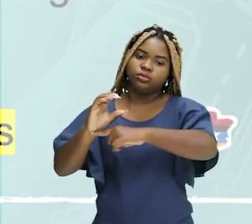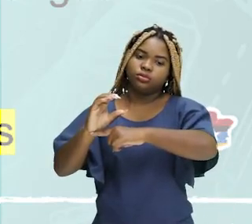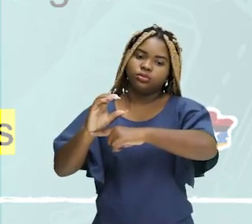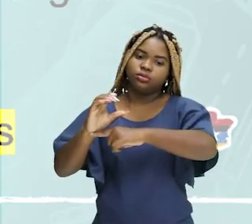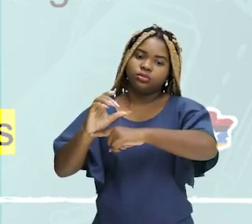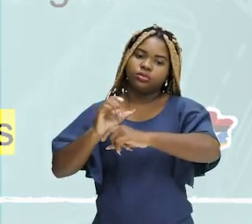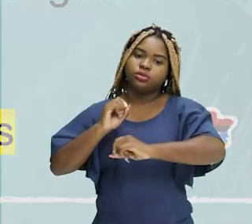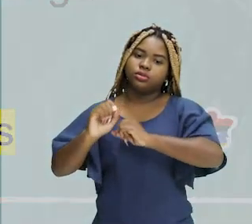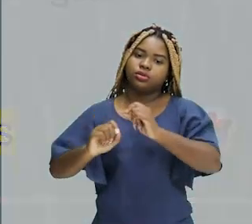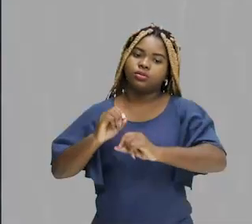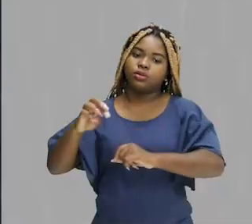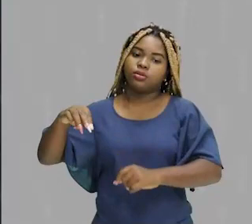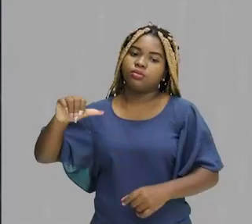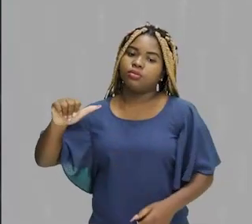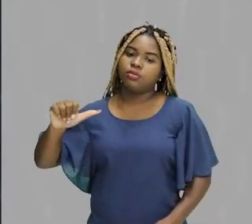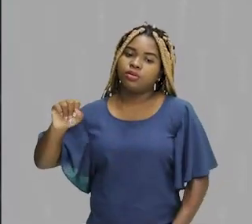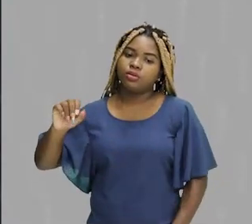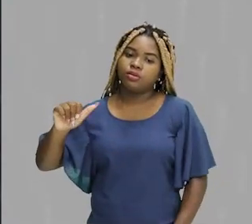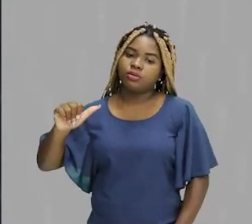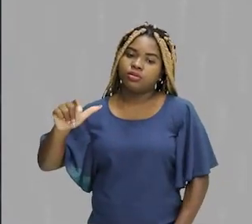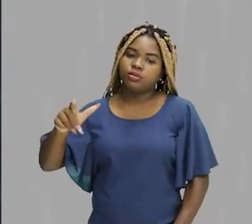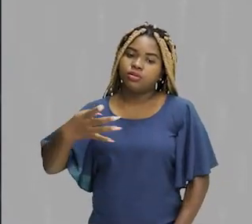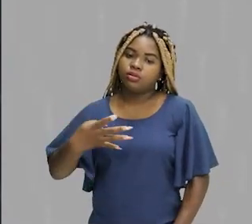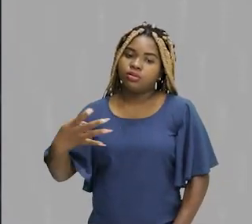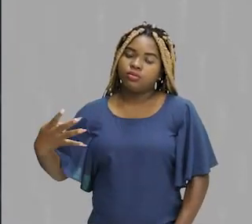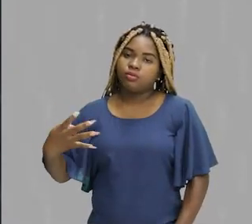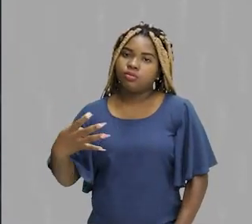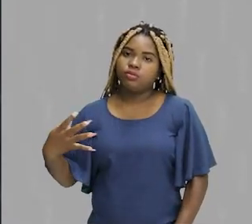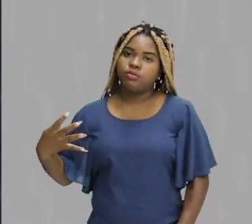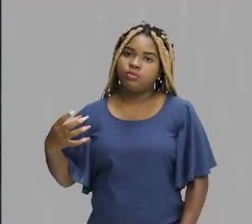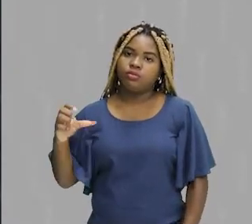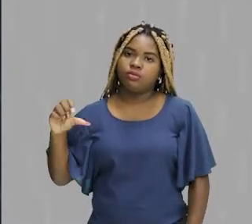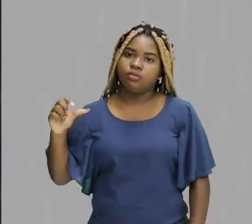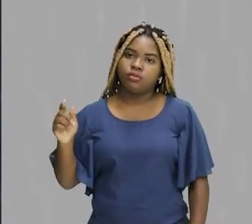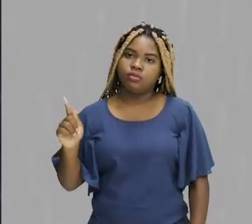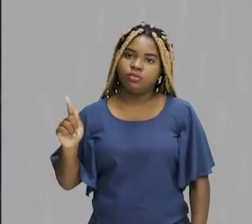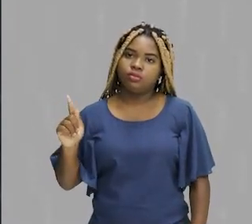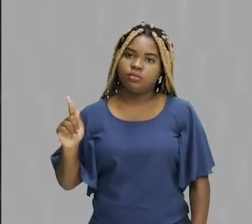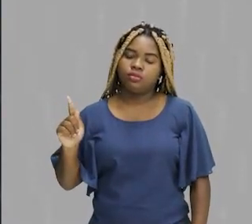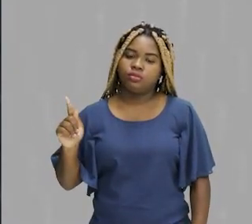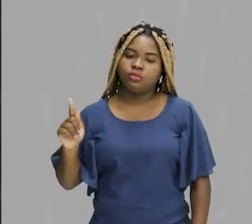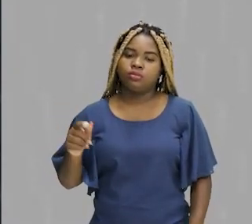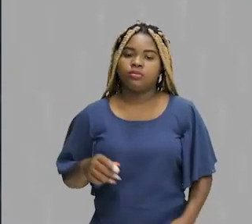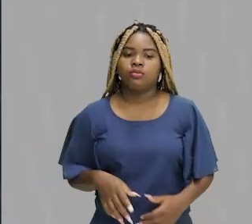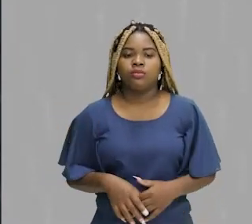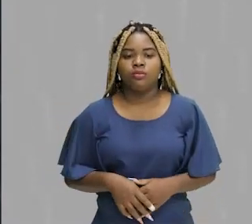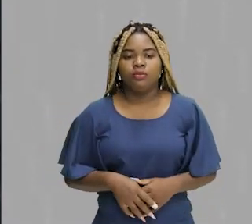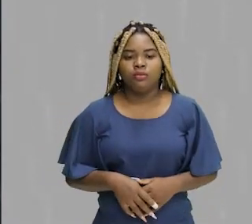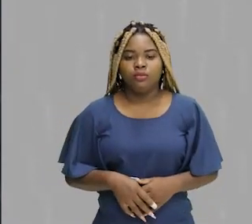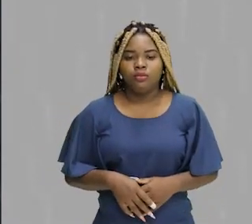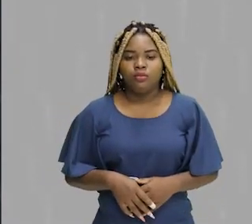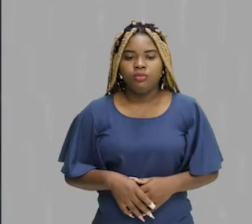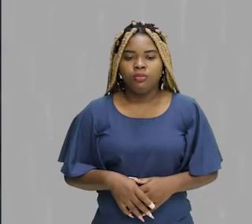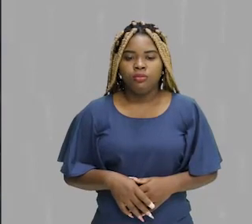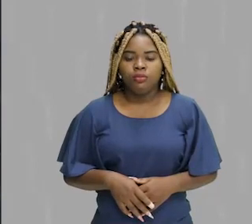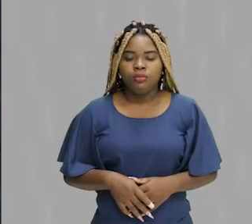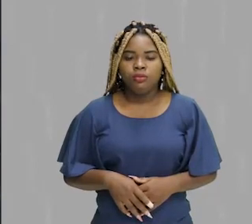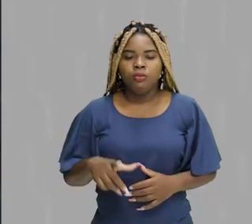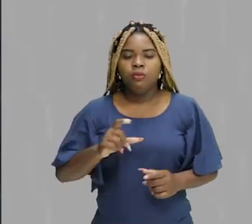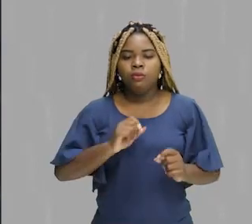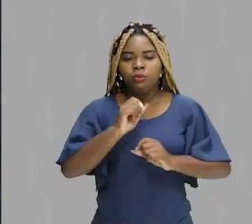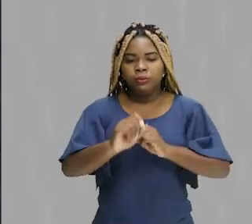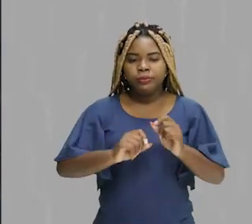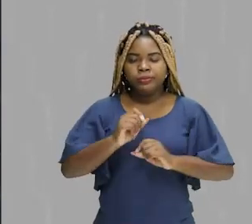molar 44 gramas. A equação nos informa que 1 mol de metano libera 800 kJ. Então, 1